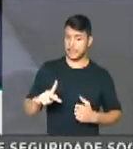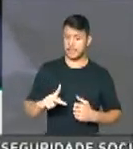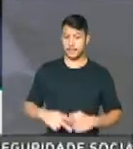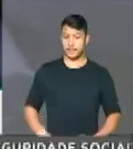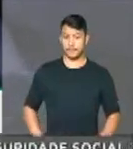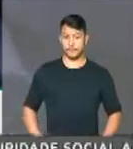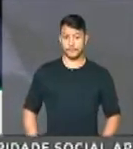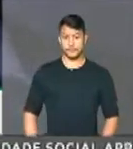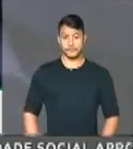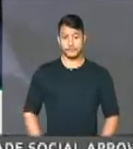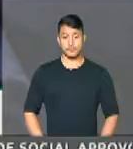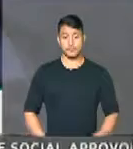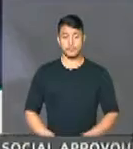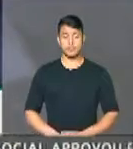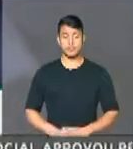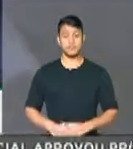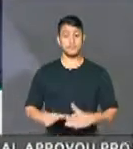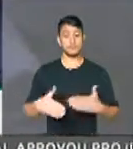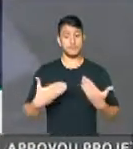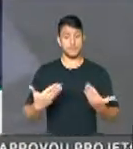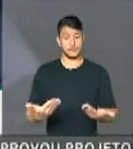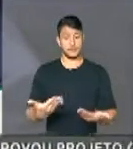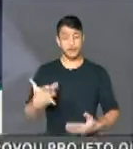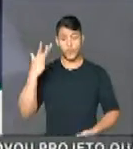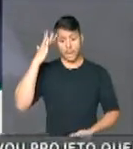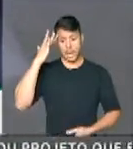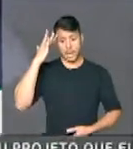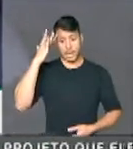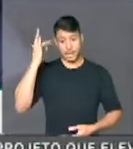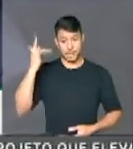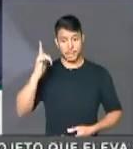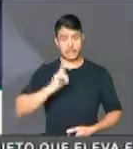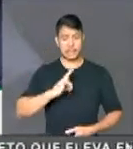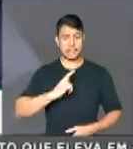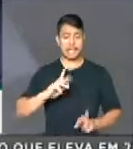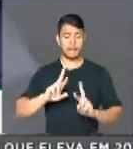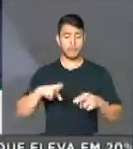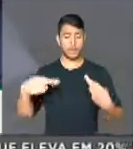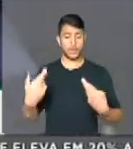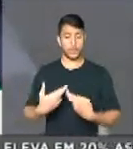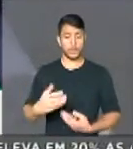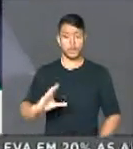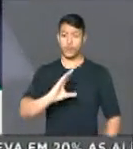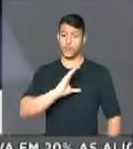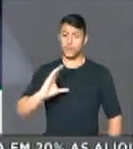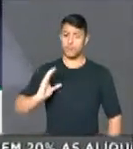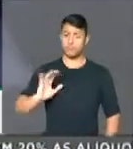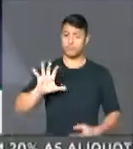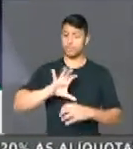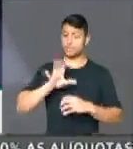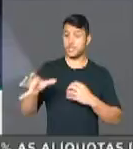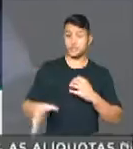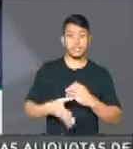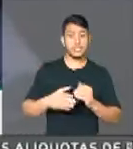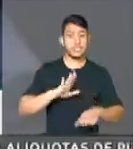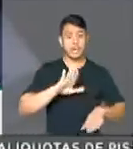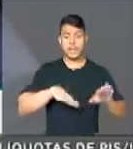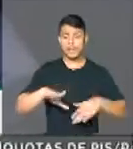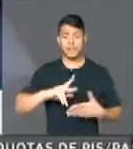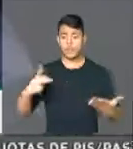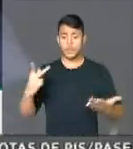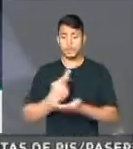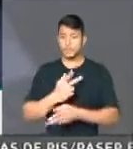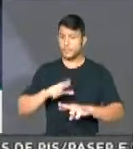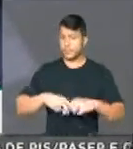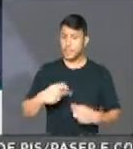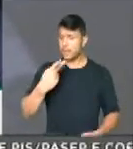não precisa convocar. E amanhã a reunião da Comissão de Meio Ambiente talvez não se realize porque ele disse que não virá.